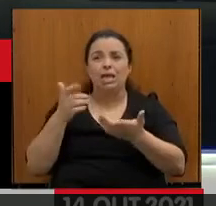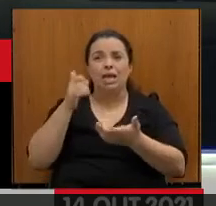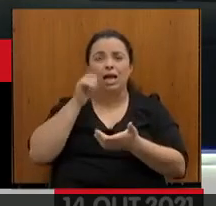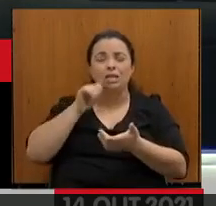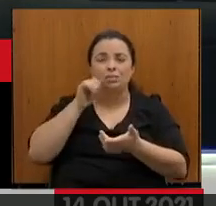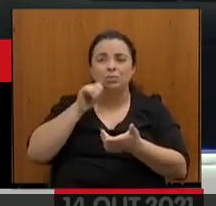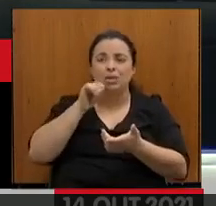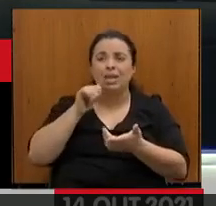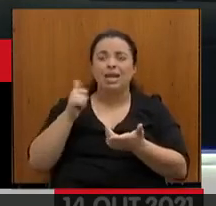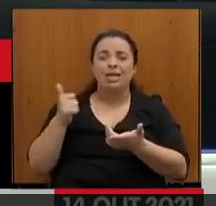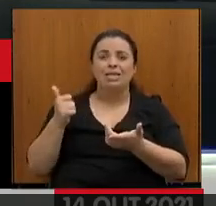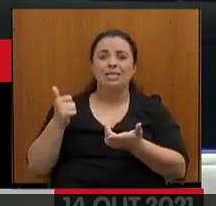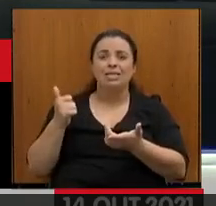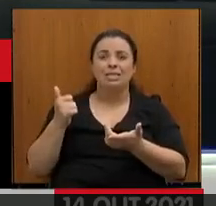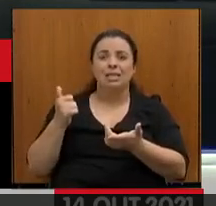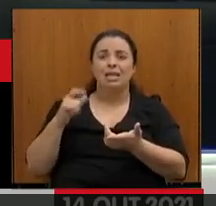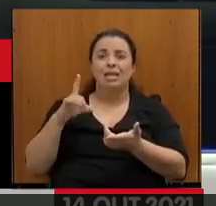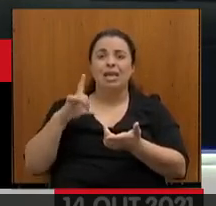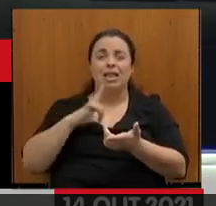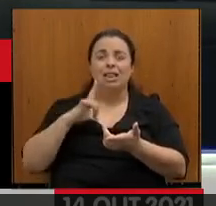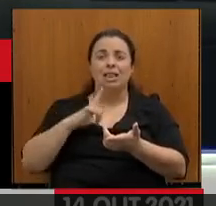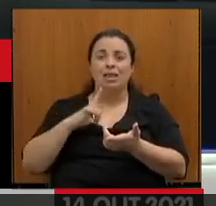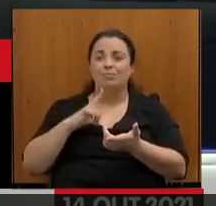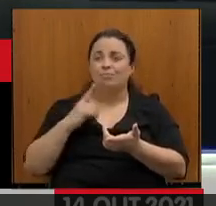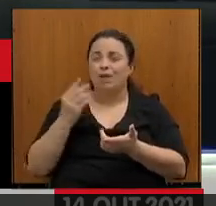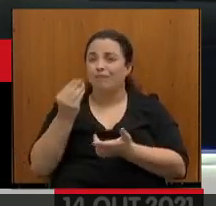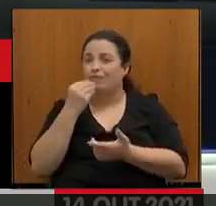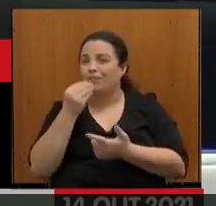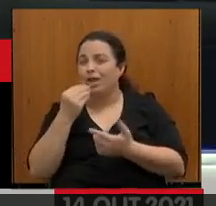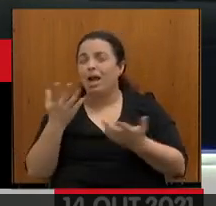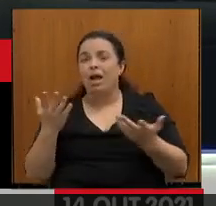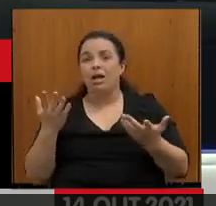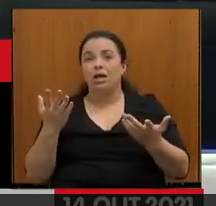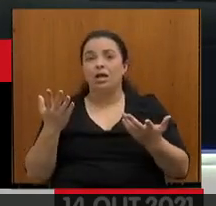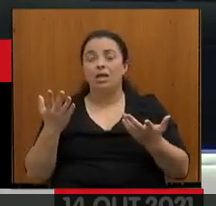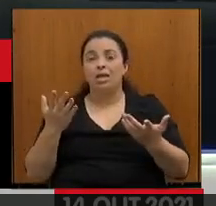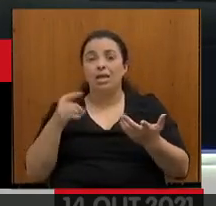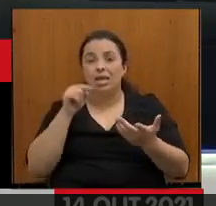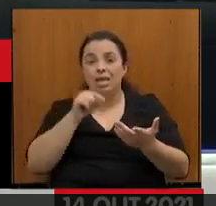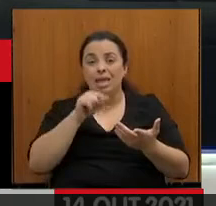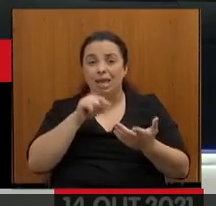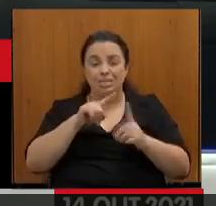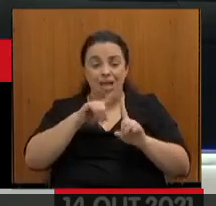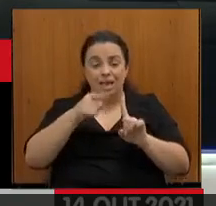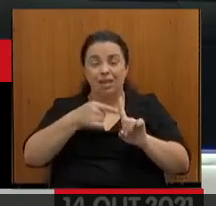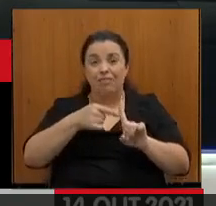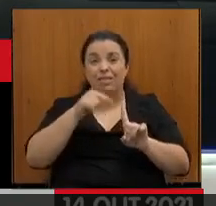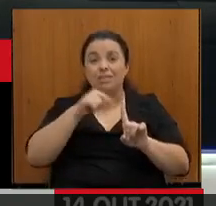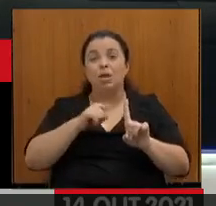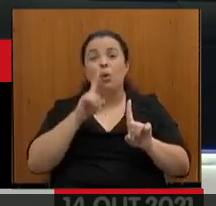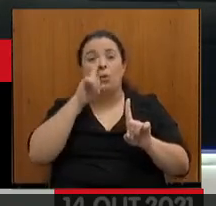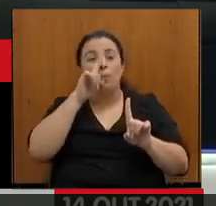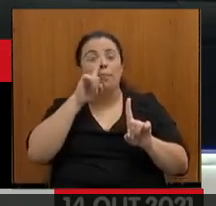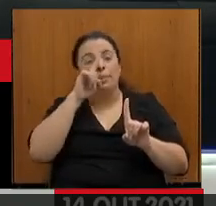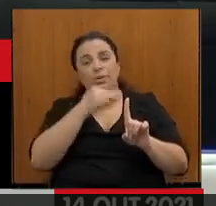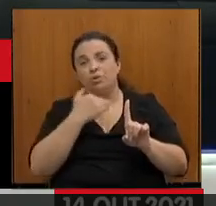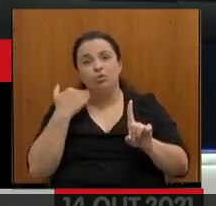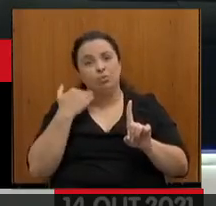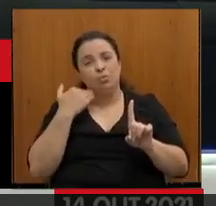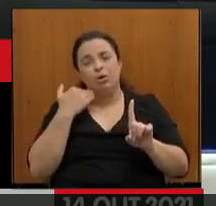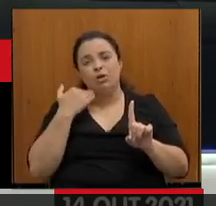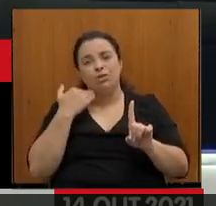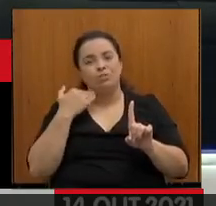em situação de vulnerabilidade, um risco além daquilo que é aceitável nos países mais